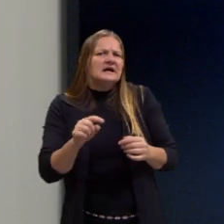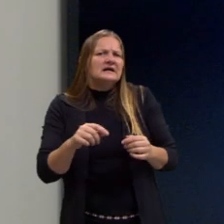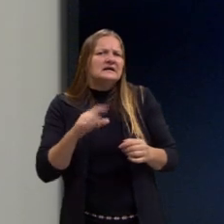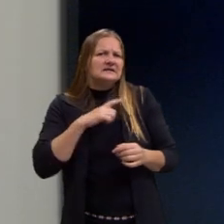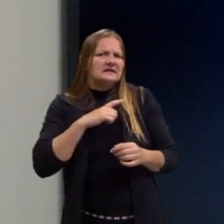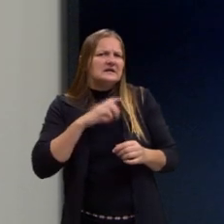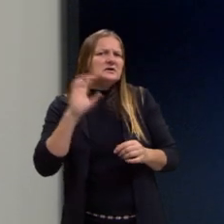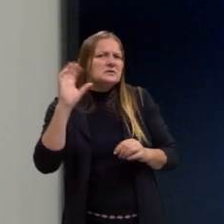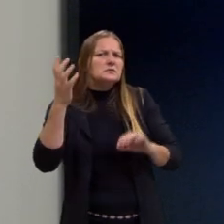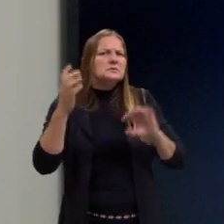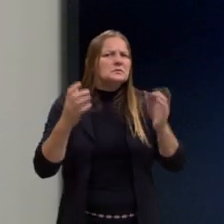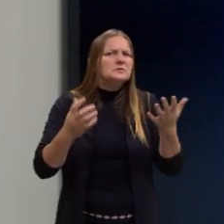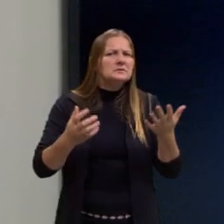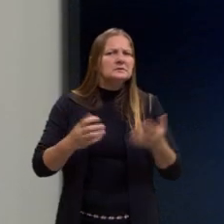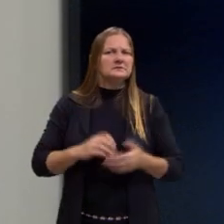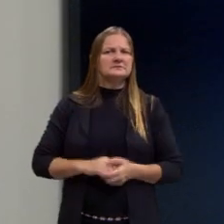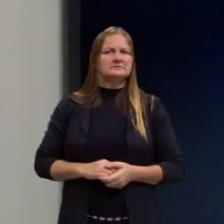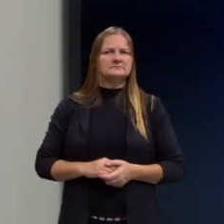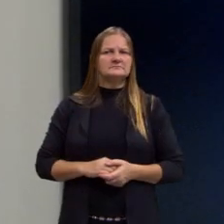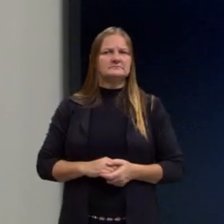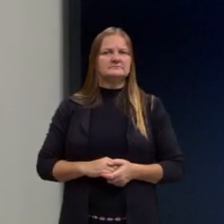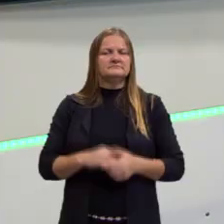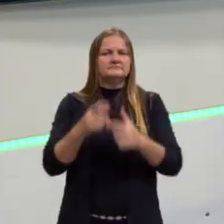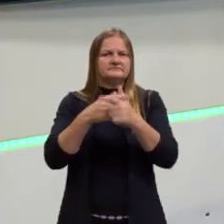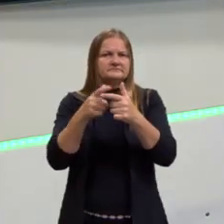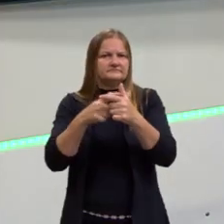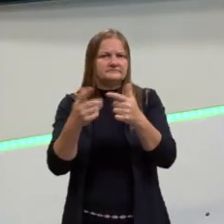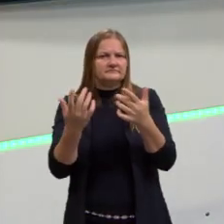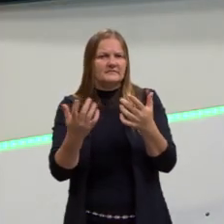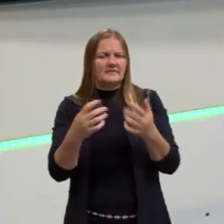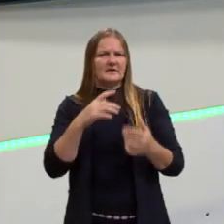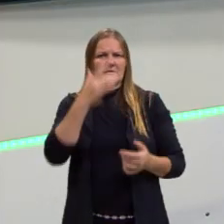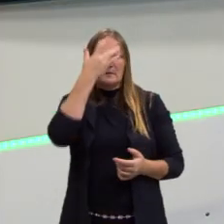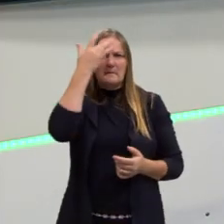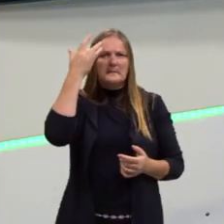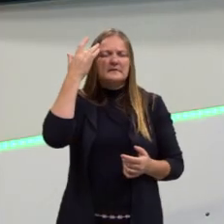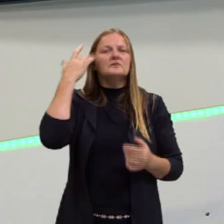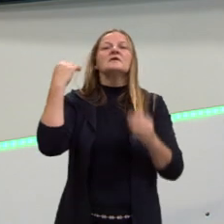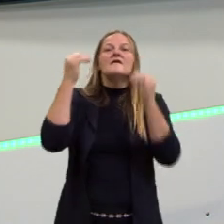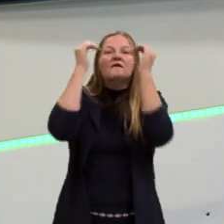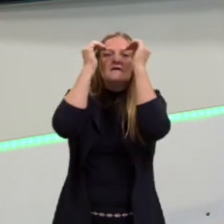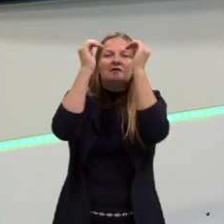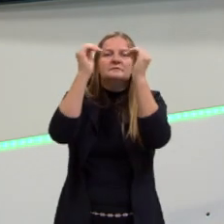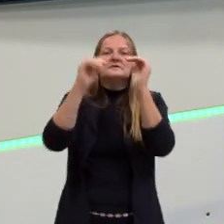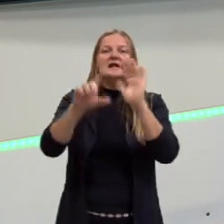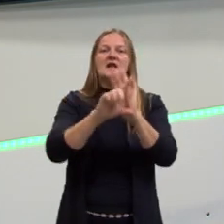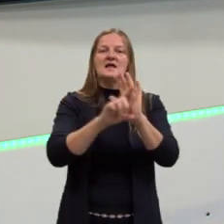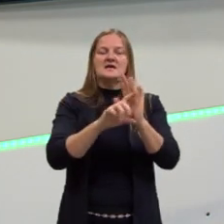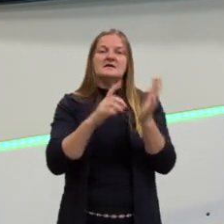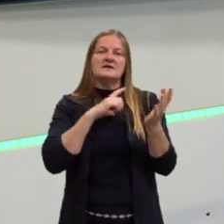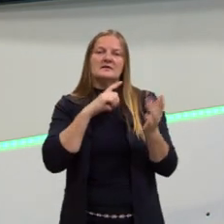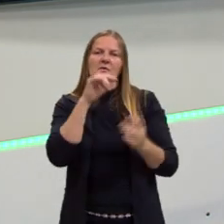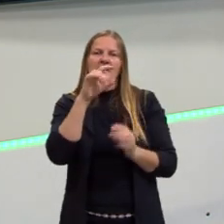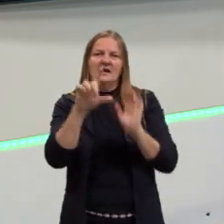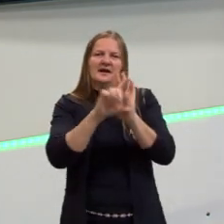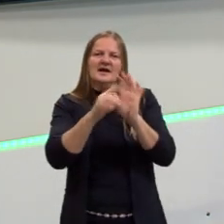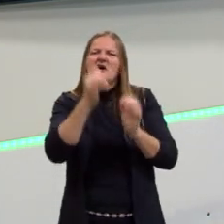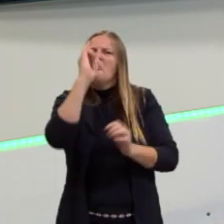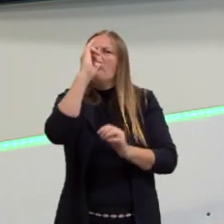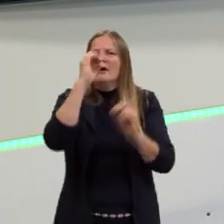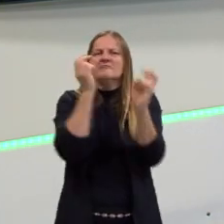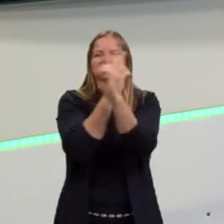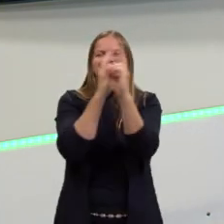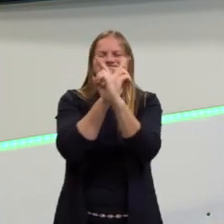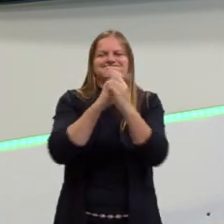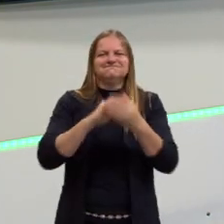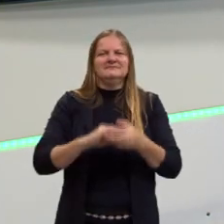vai solucionar o problema das pessoas que não respeitam a lei seca por exemplo que já foi tema da redação